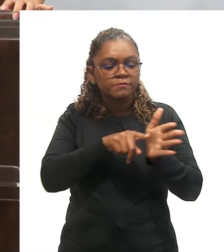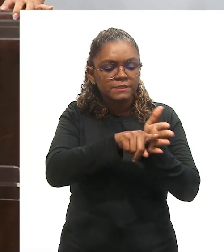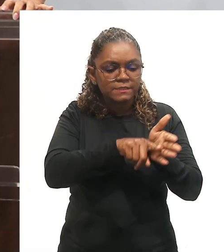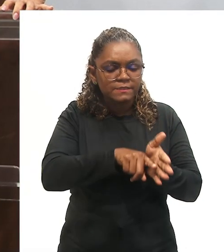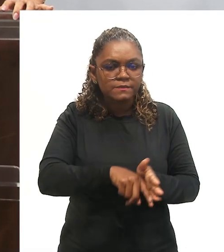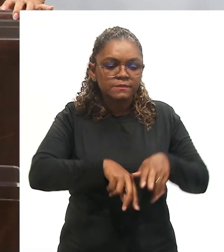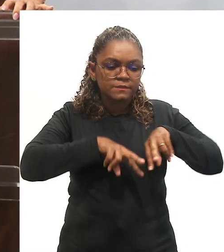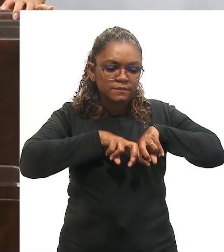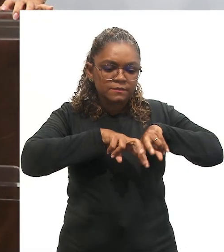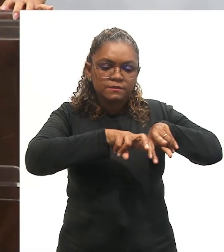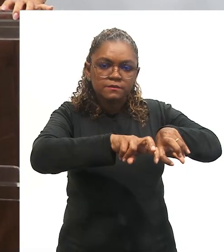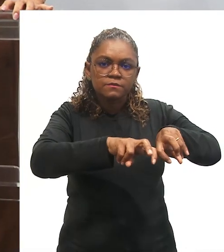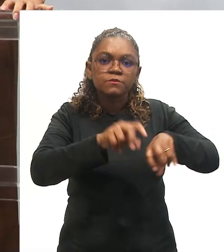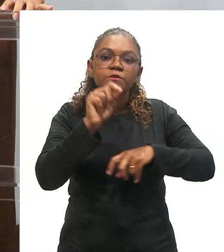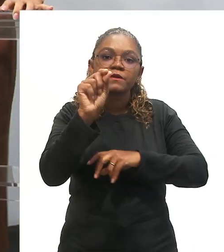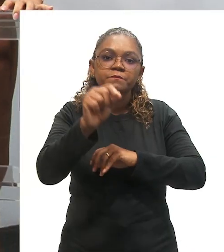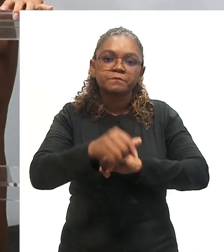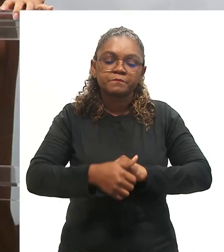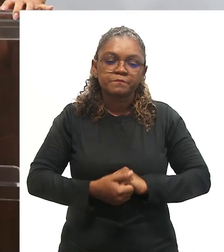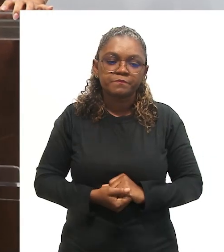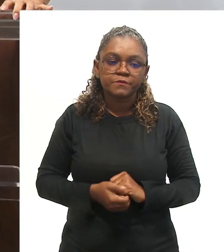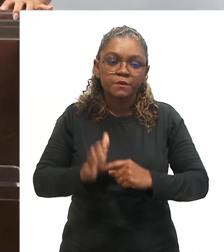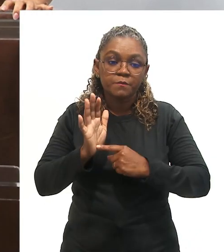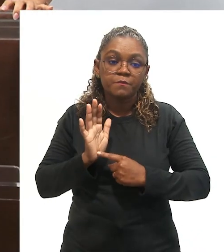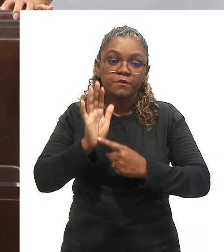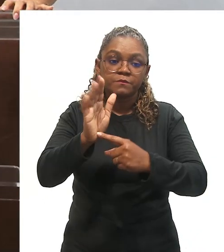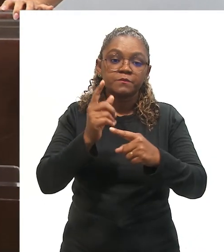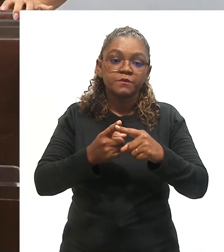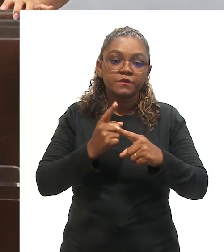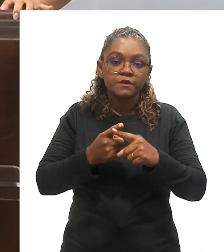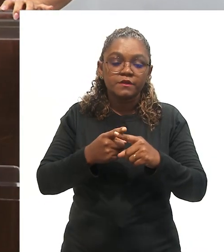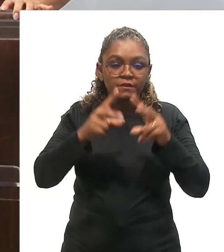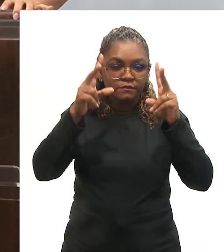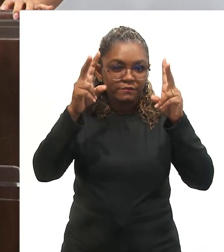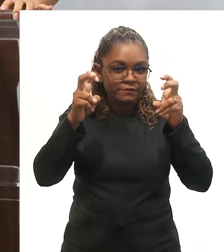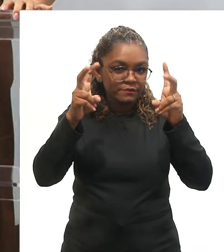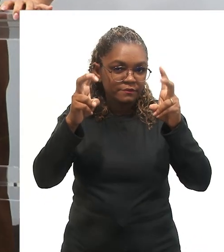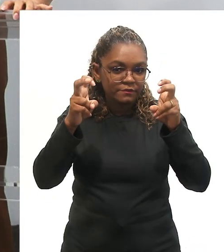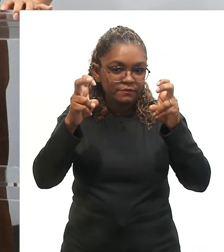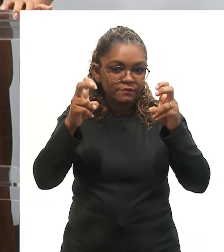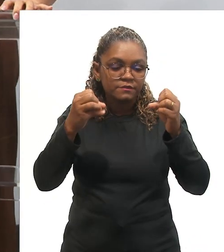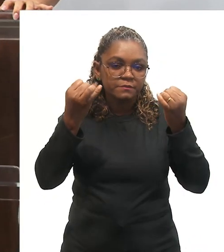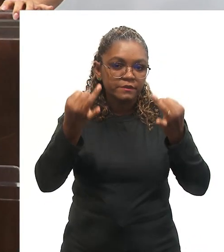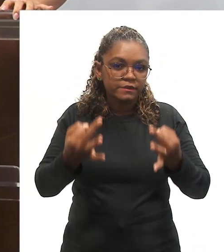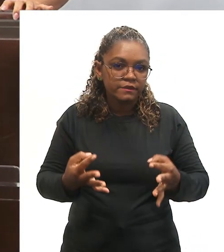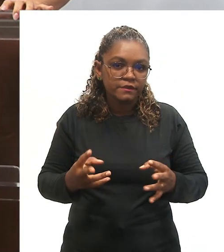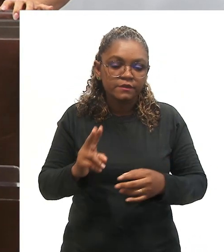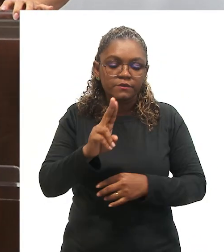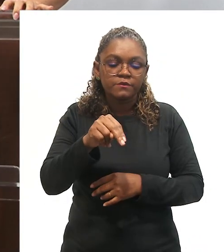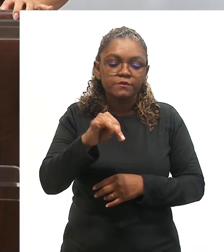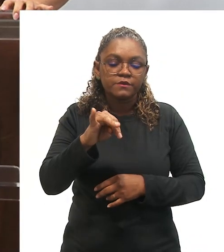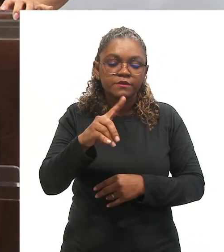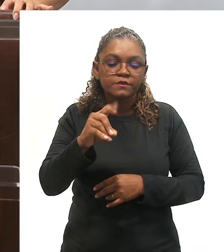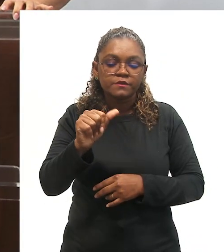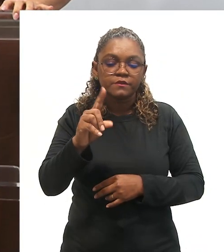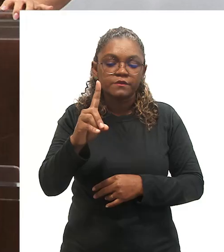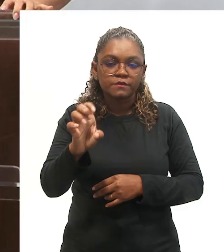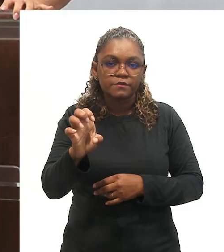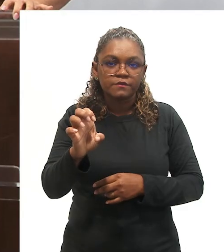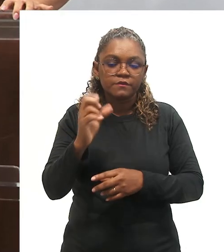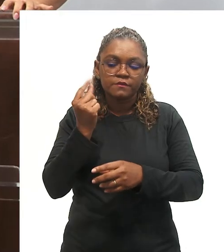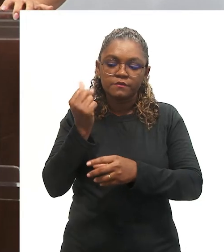Na lei, você vai verificar que, trago à tona porque eu acabei de falar ali, unidades